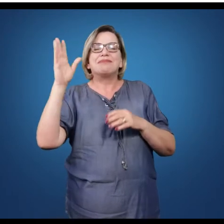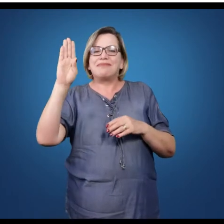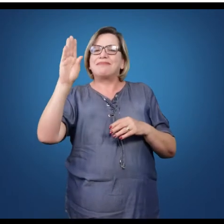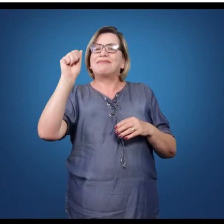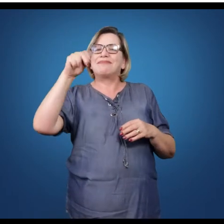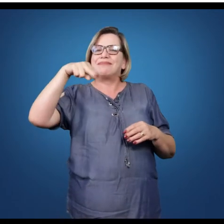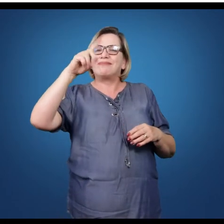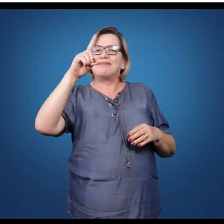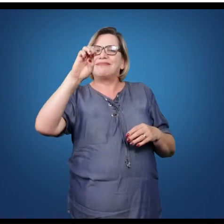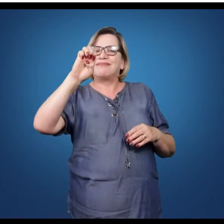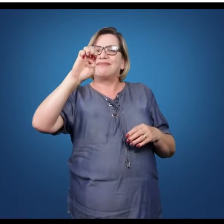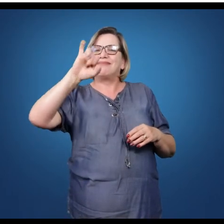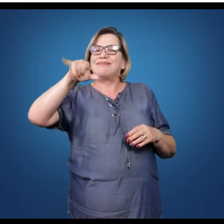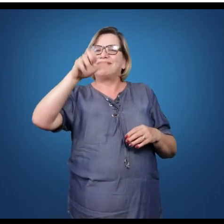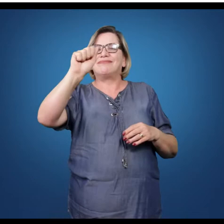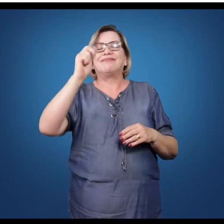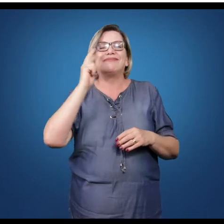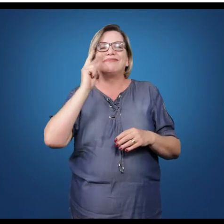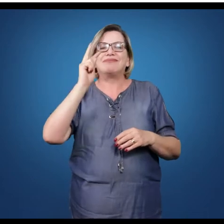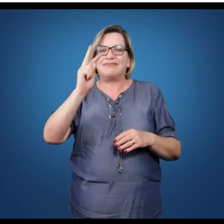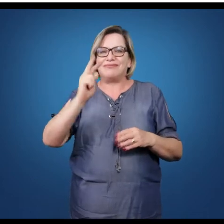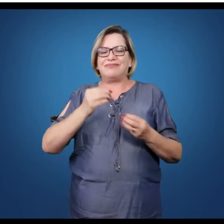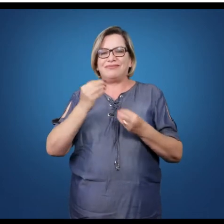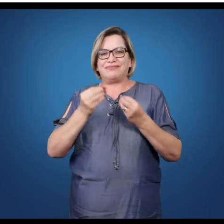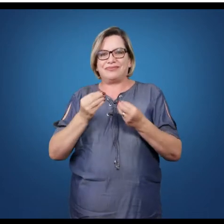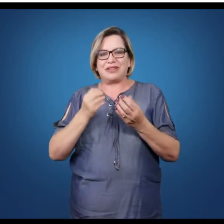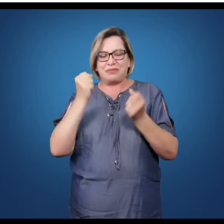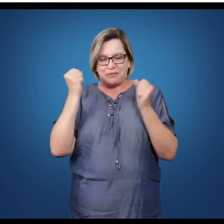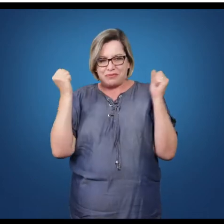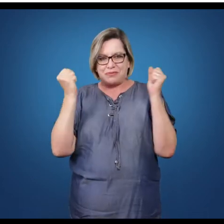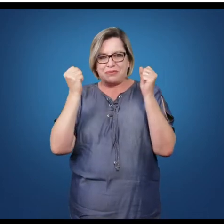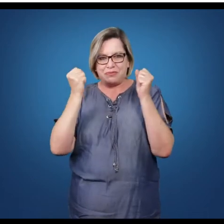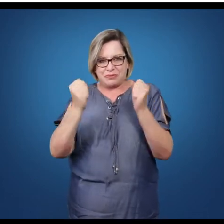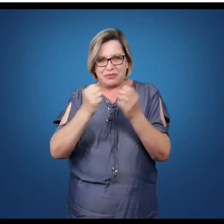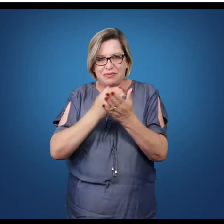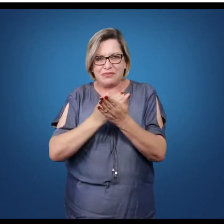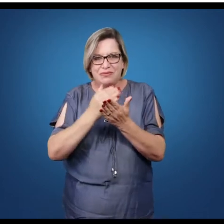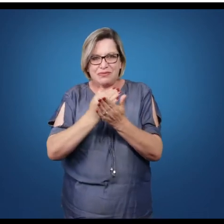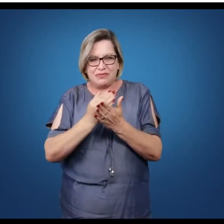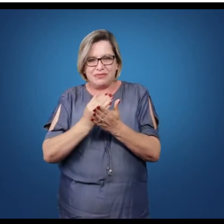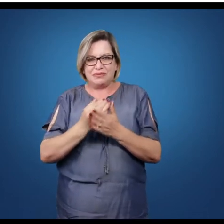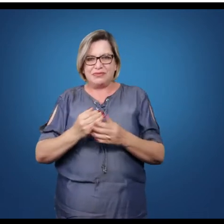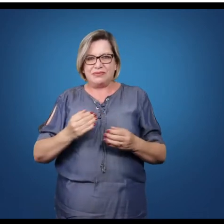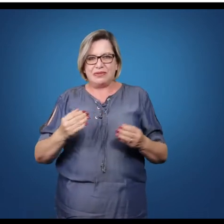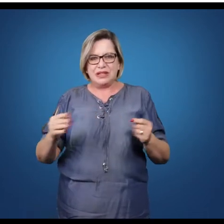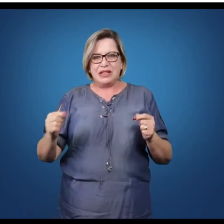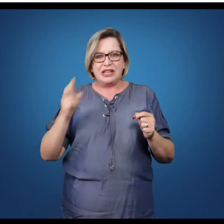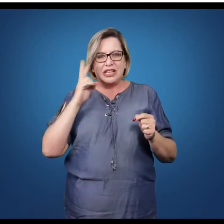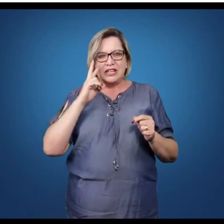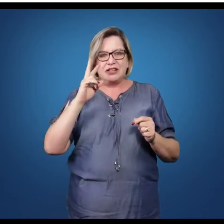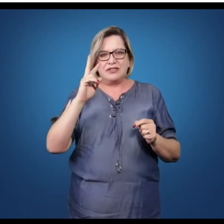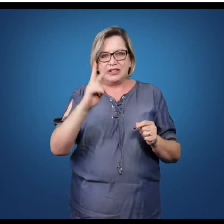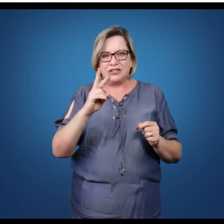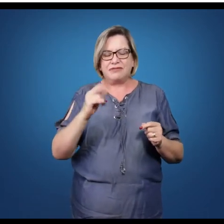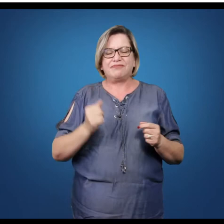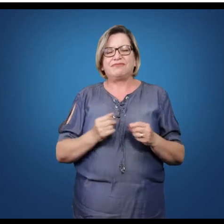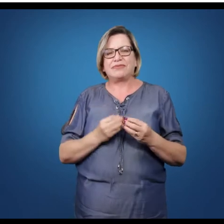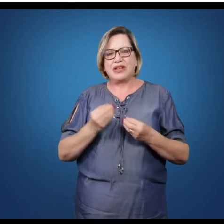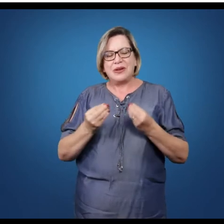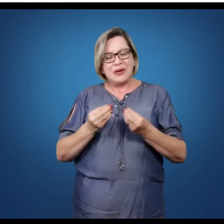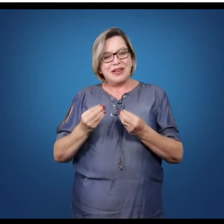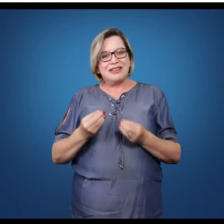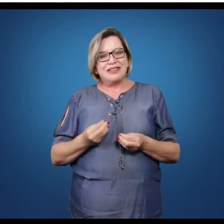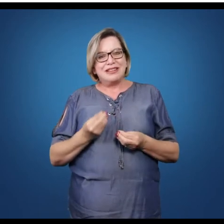enquanto, a gente vai fazer só o 8, tá bom? Então, Diego, pode começar. Você vai passar a bola pro Igor. Isso, Igor. Vem